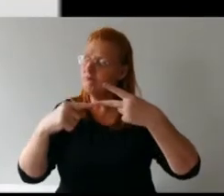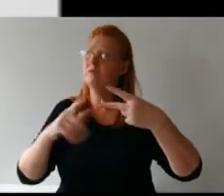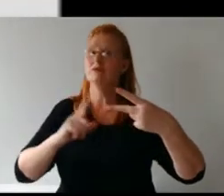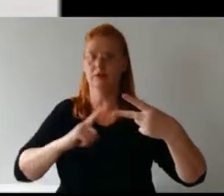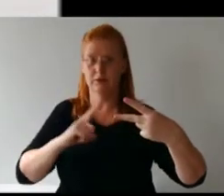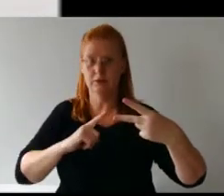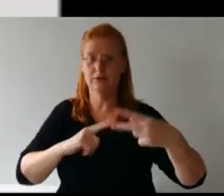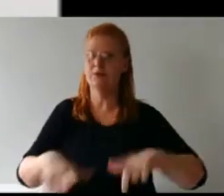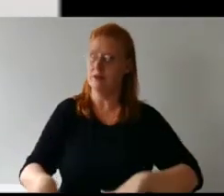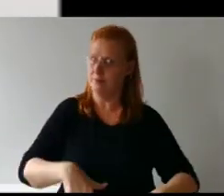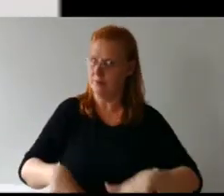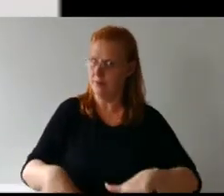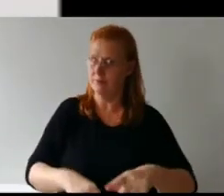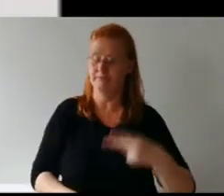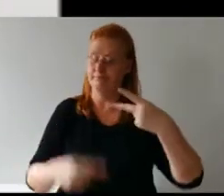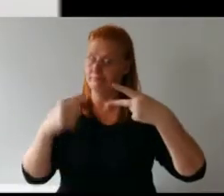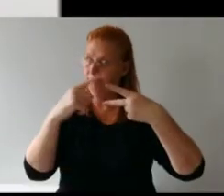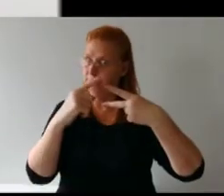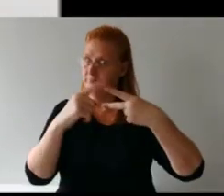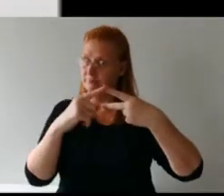teve duas frentes de trabalho.